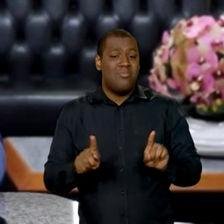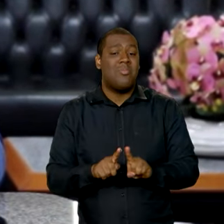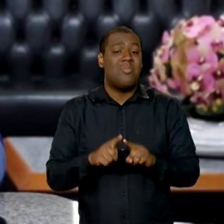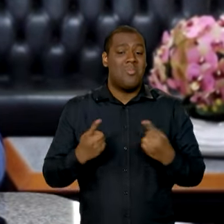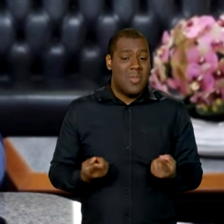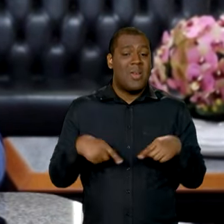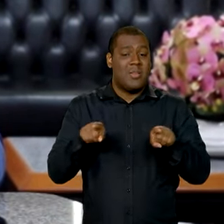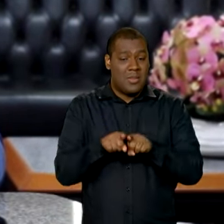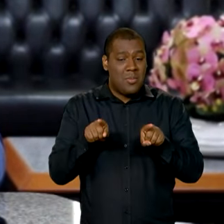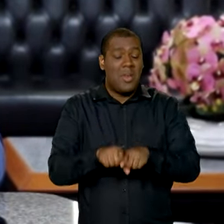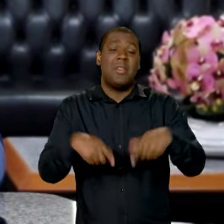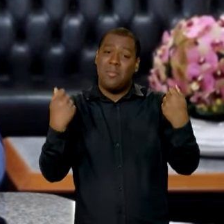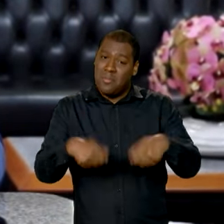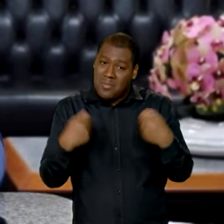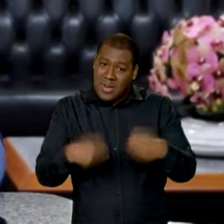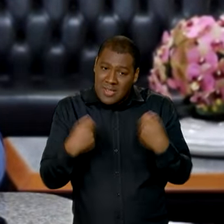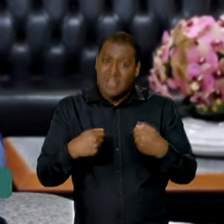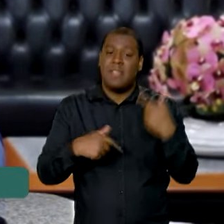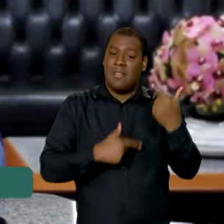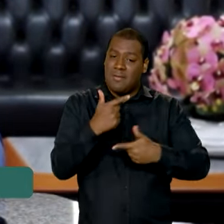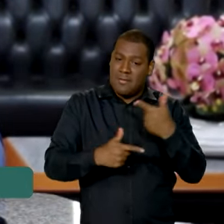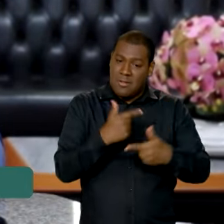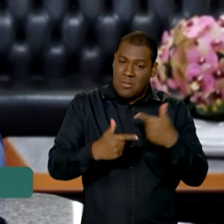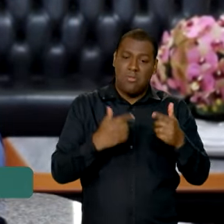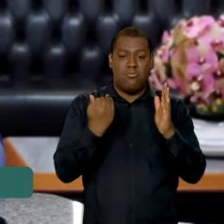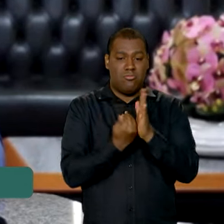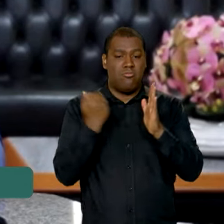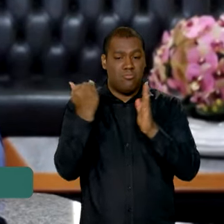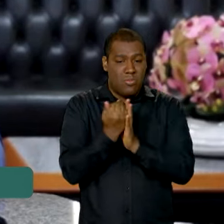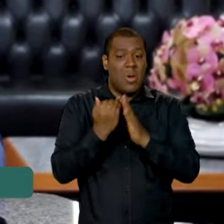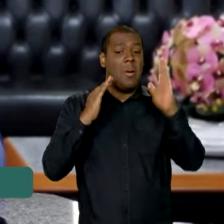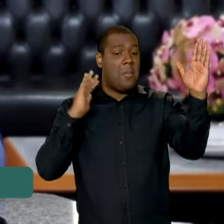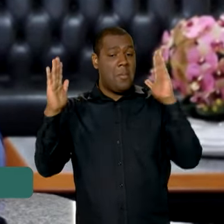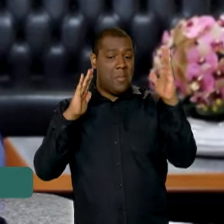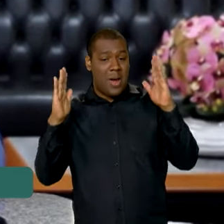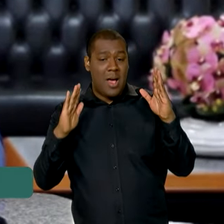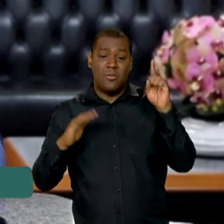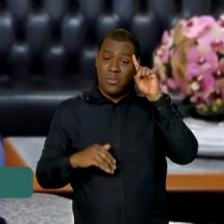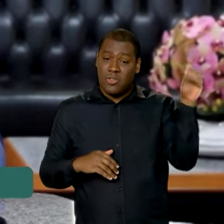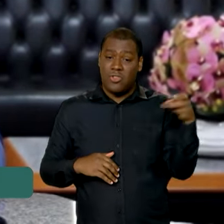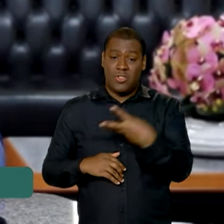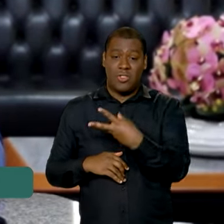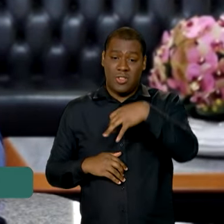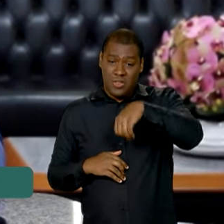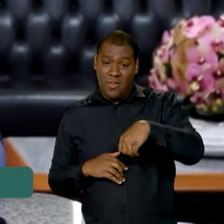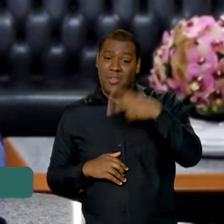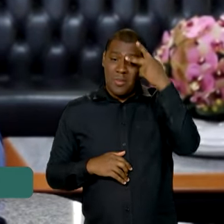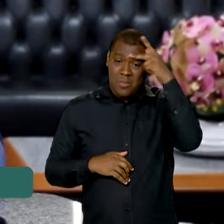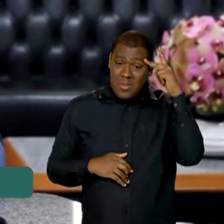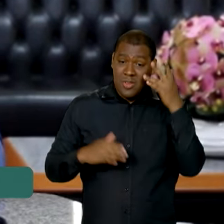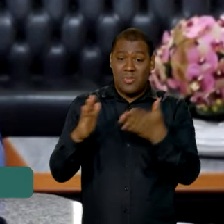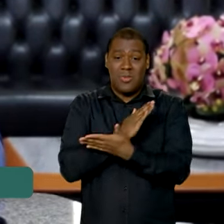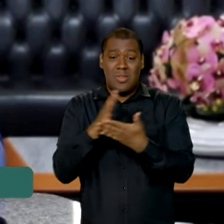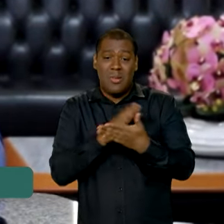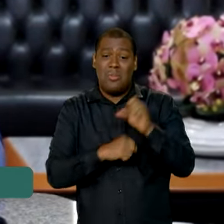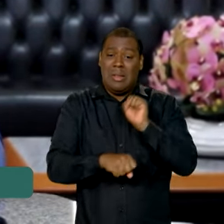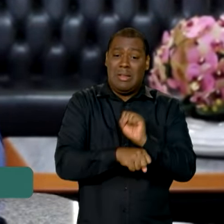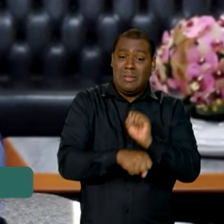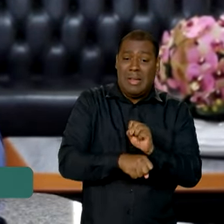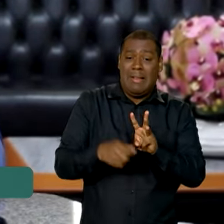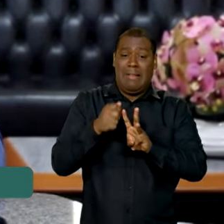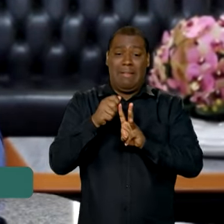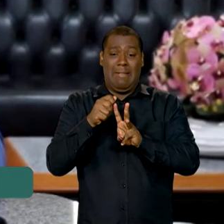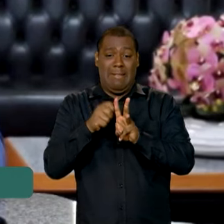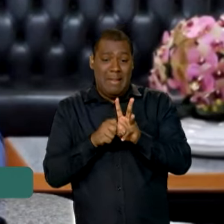tempo ainda precisamos fazer muita coisa, porque na média de 39 dias ainda há pessoas esperando 90 dias, esperando 100